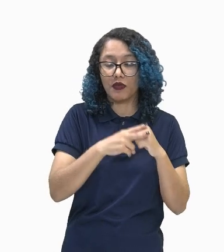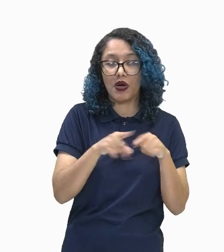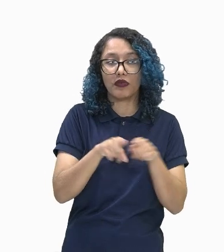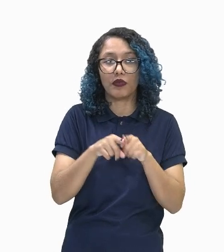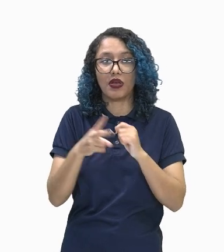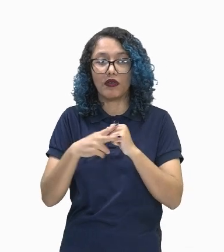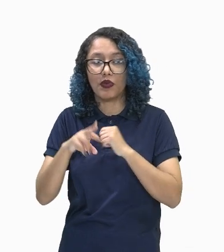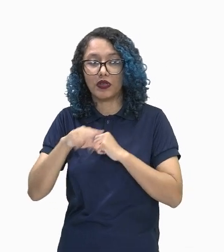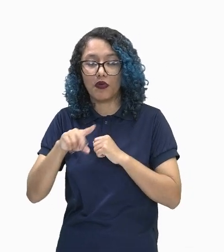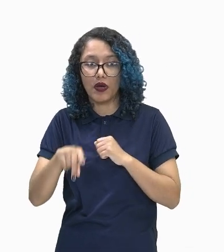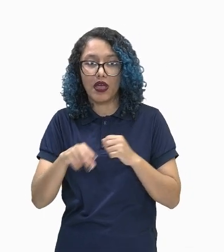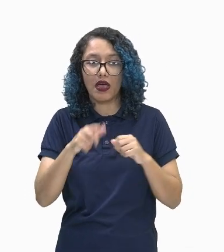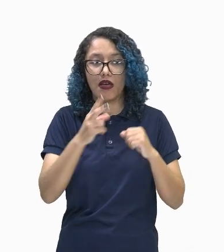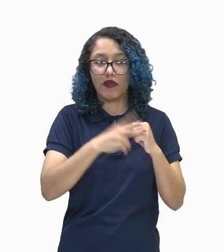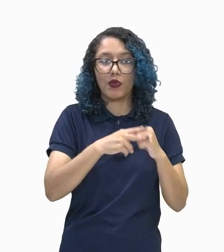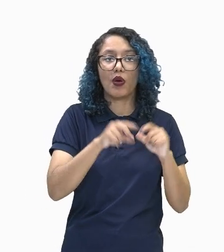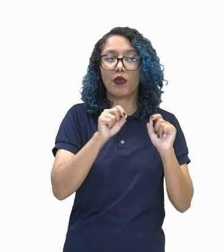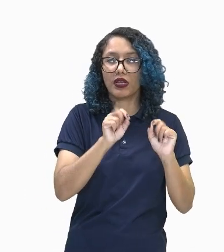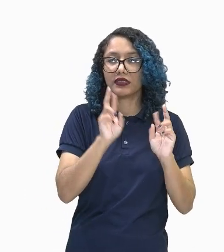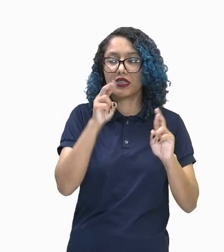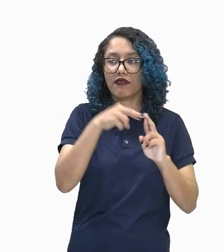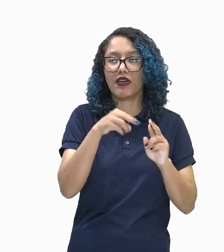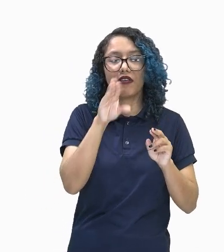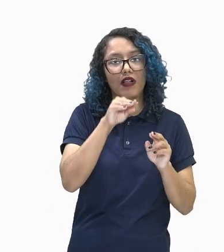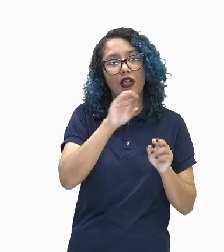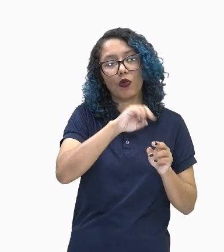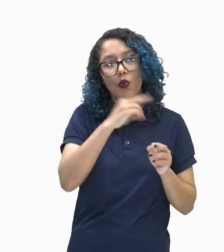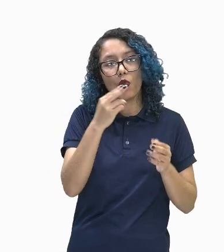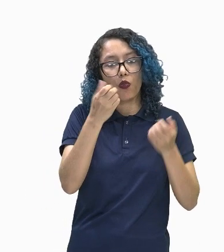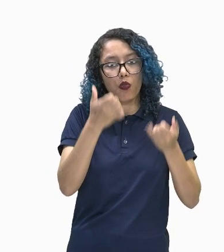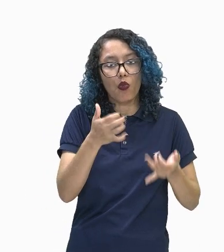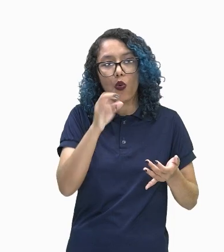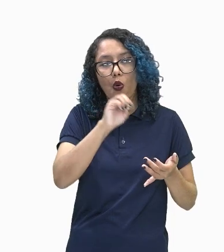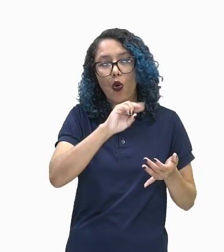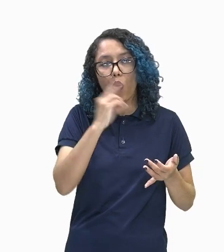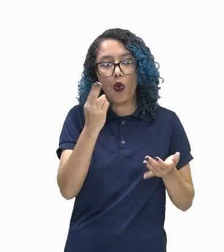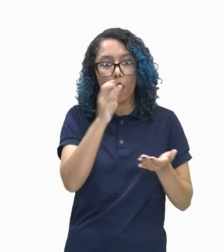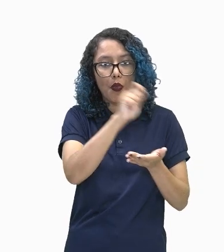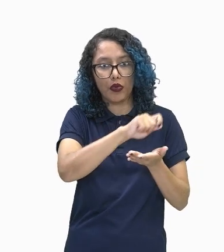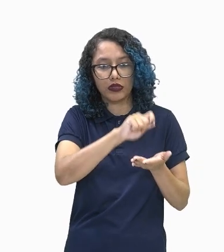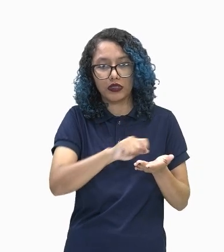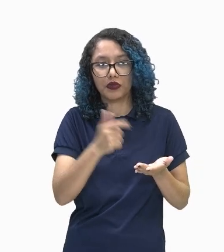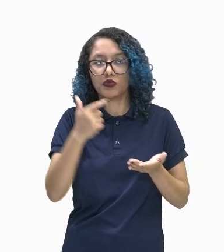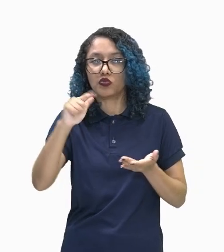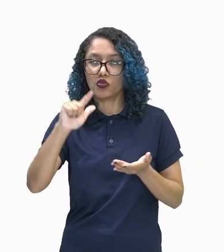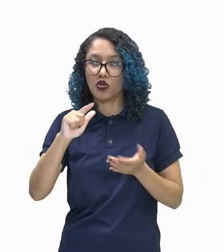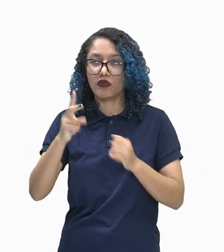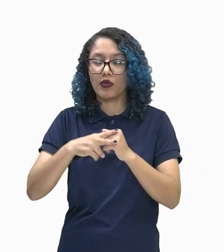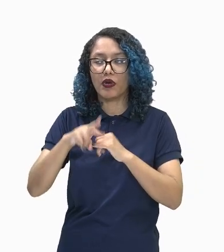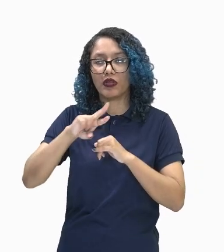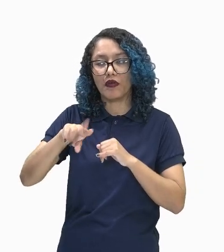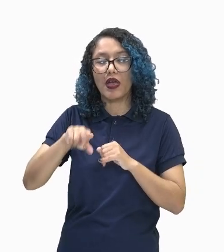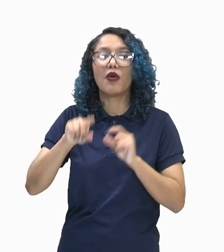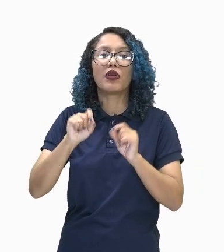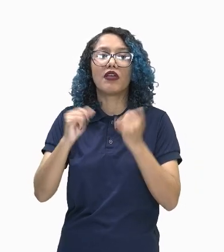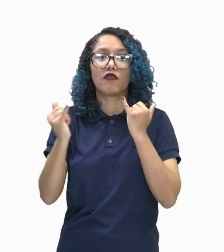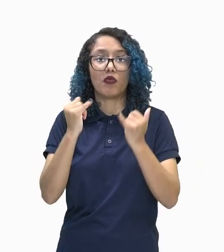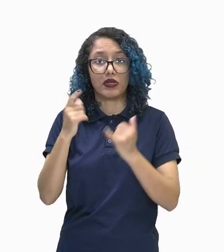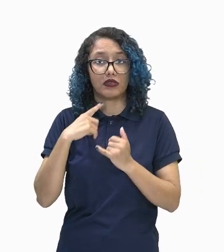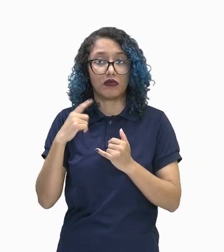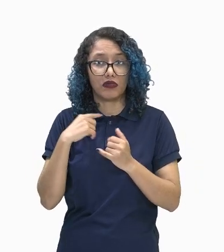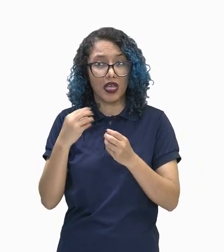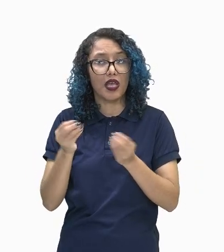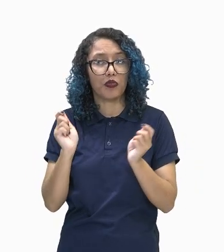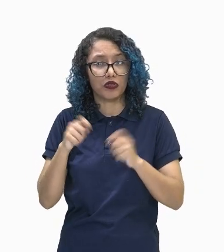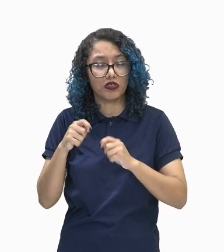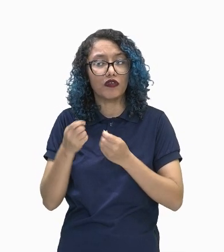falada ou escrita, né? A não verbal são os outros elementos que passam também informações, mas